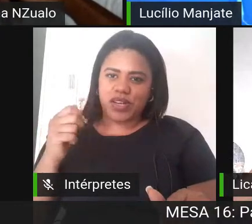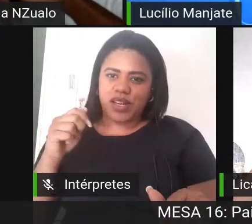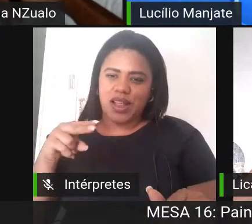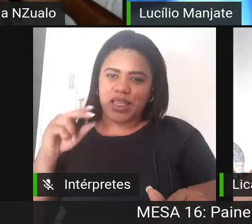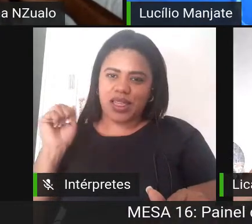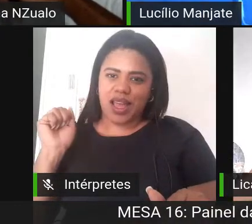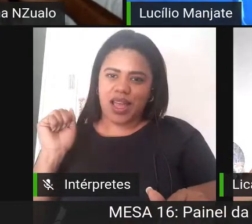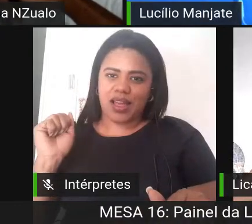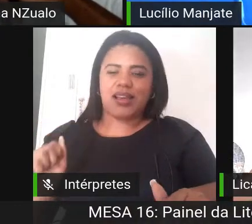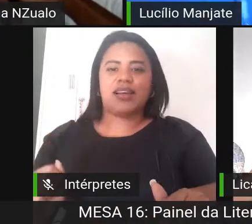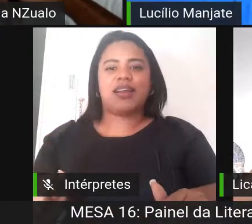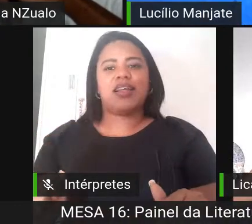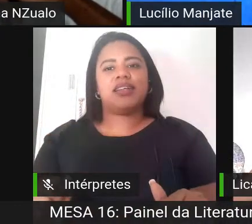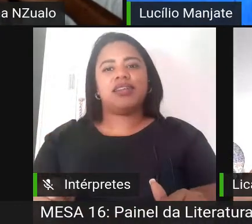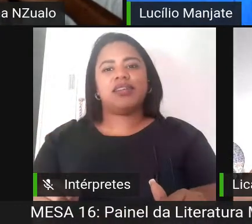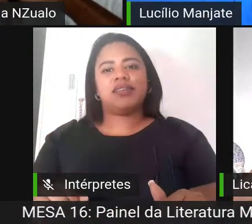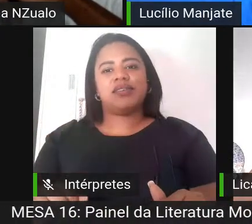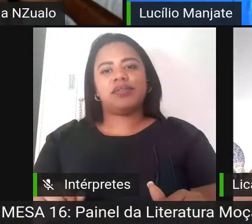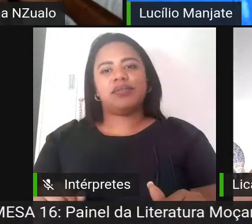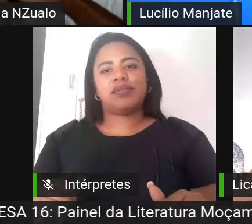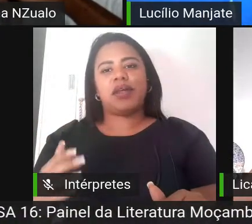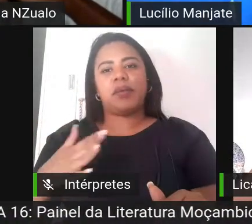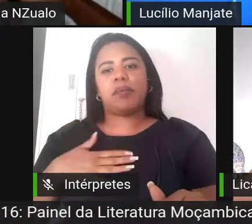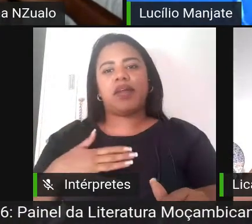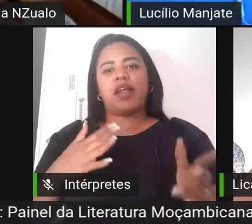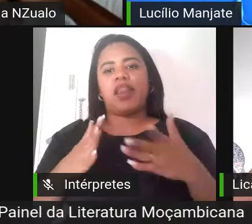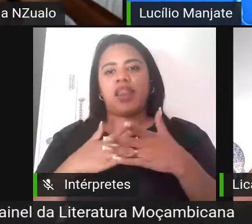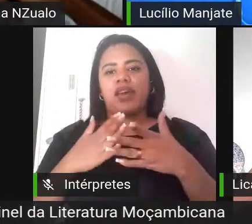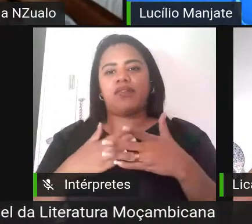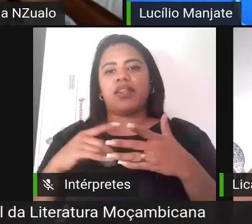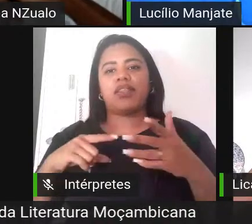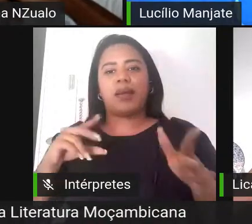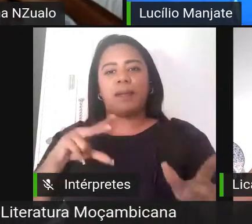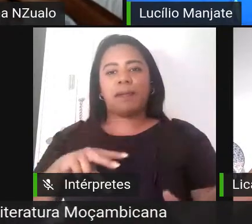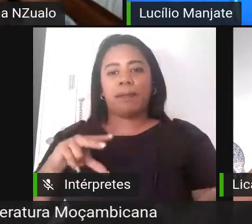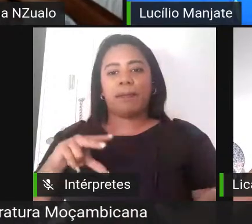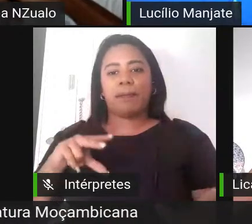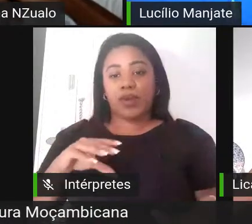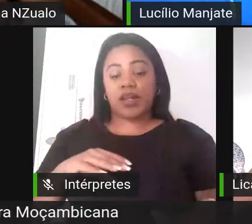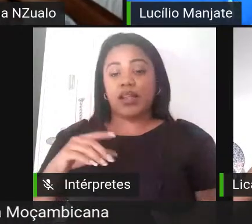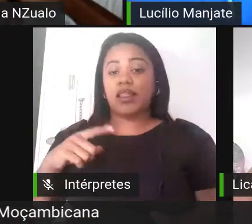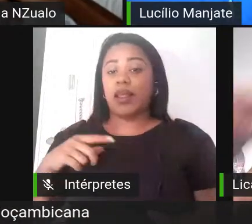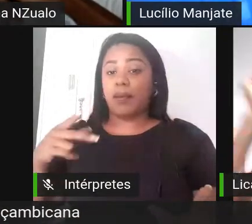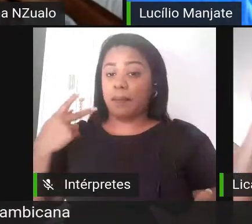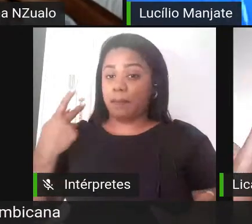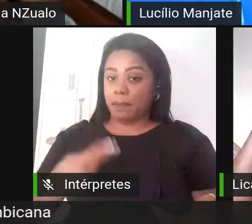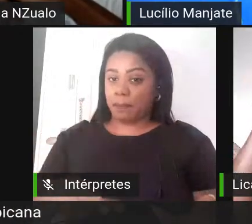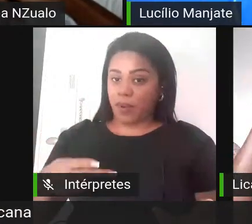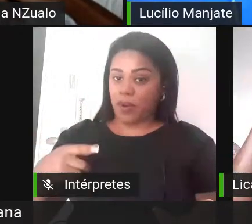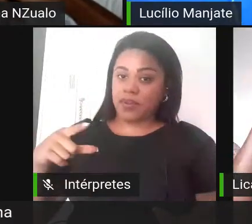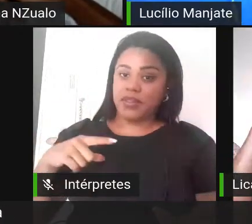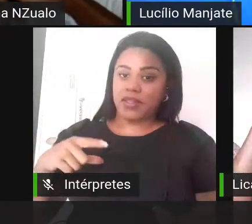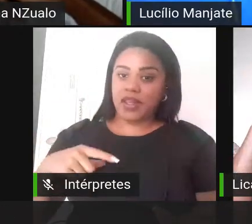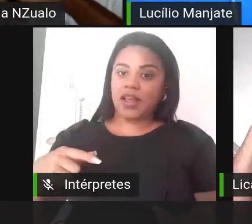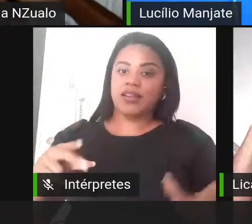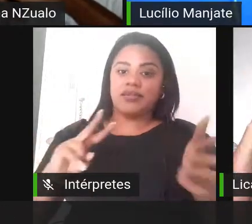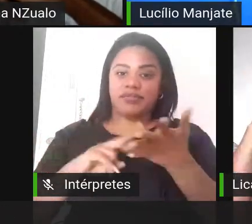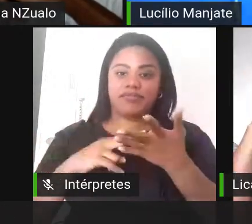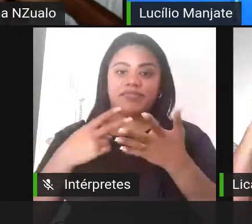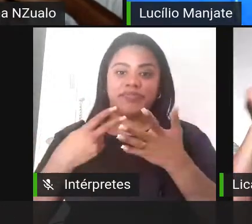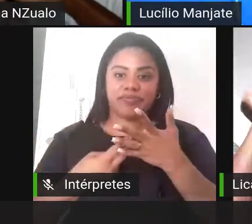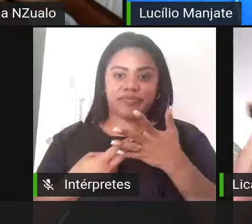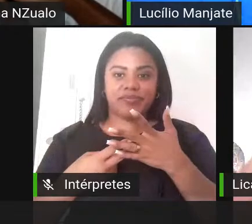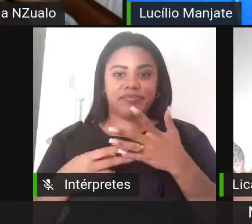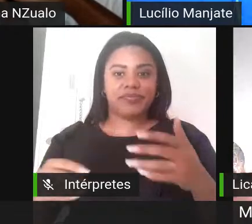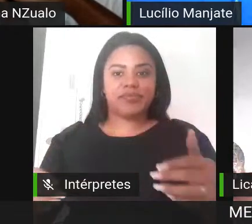é portuguesa, mas a Capulana tem uma edição moçambicana. Portanto, é um livro brasileiro, portanto, porque é um livro